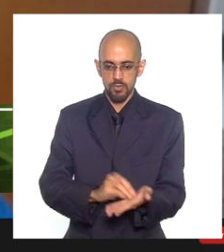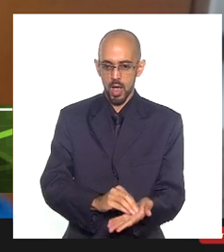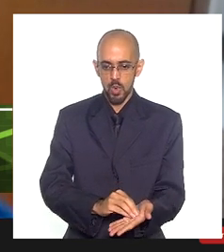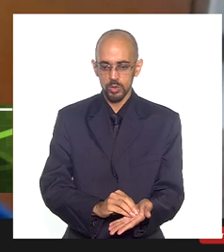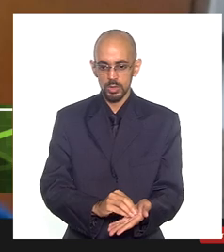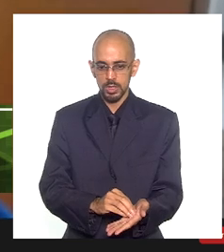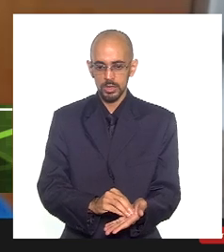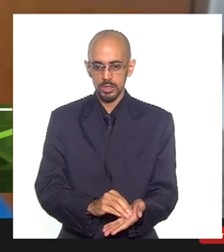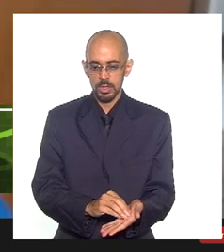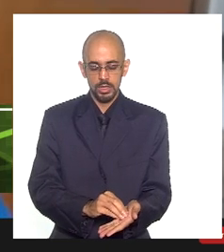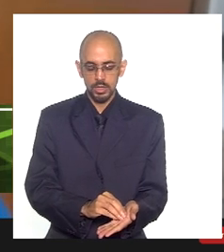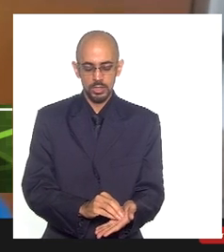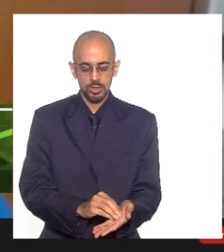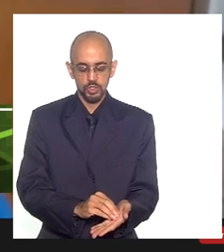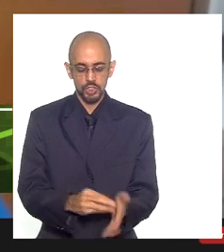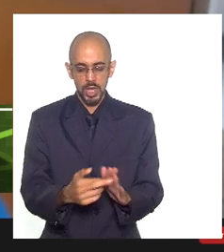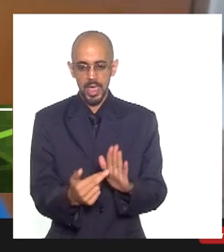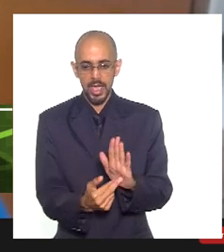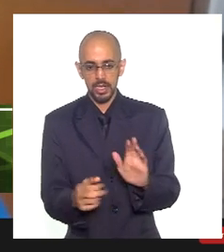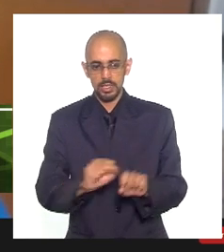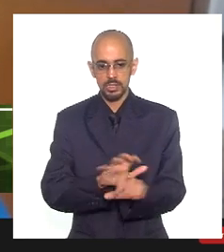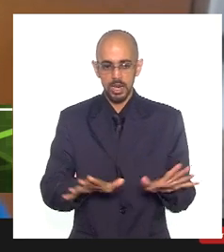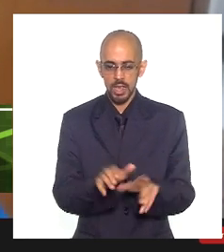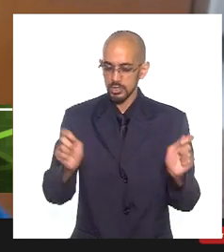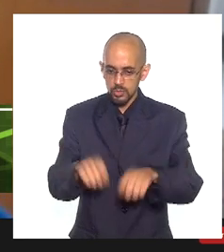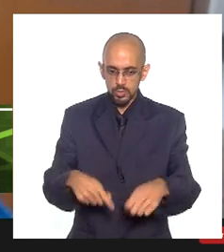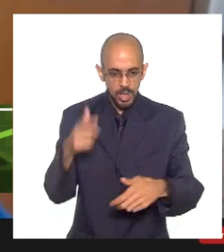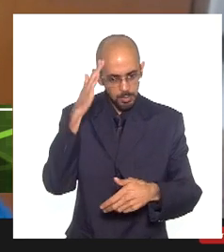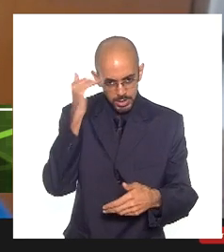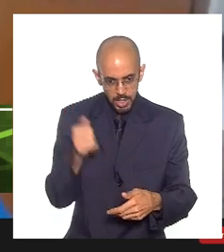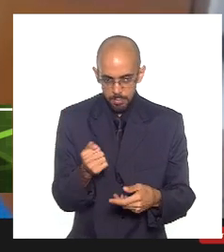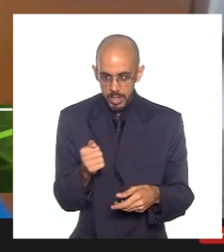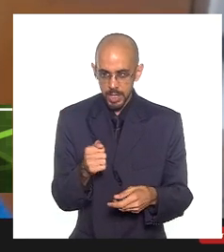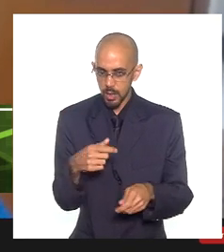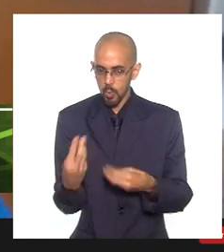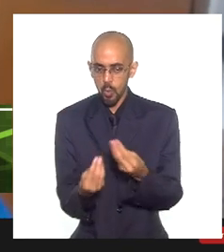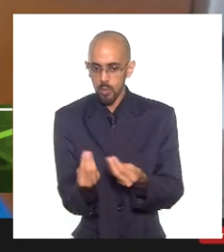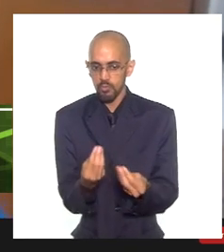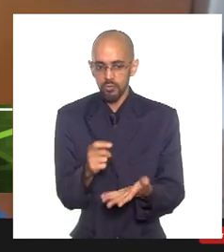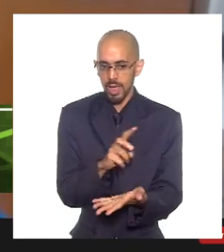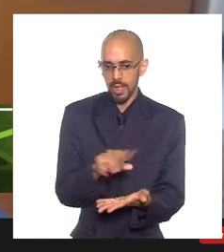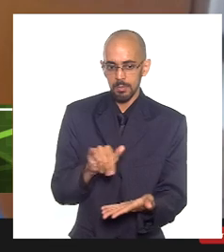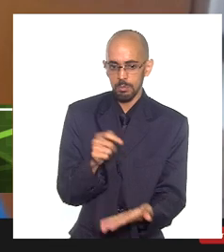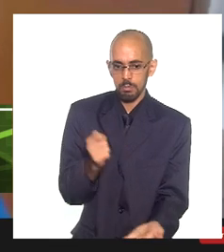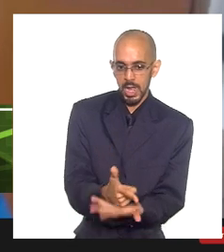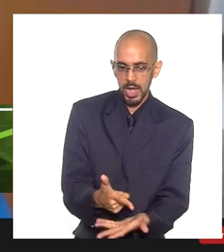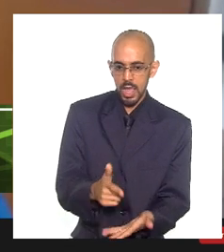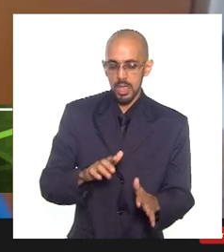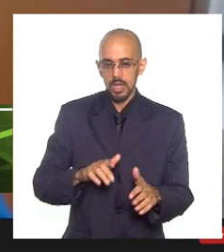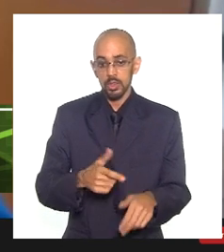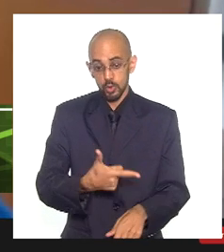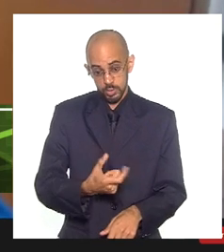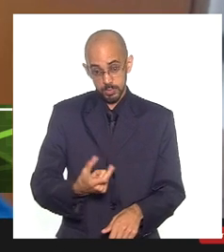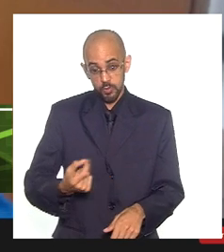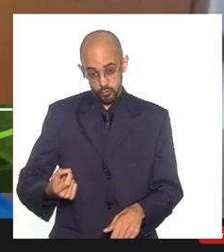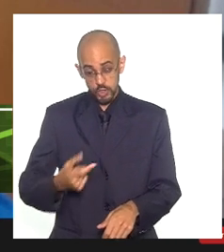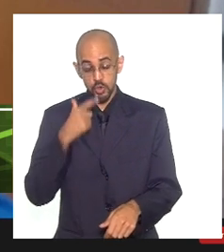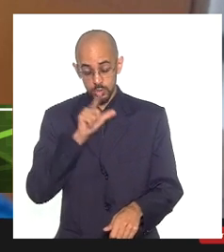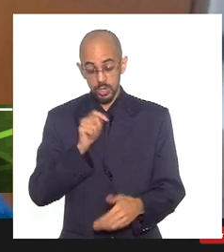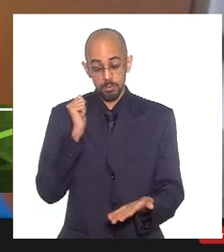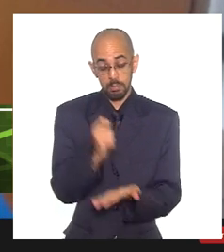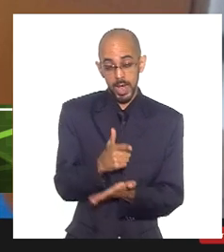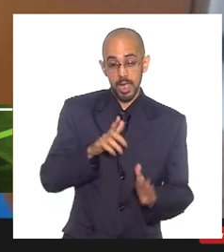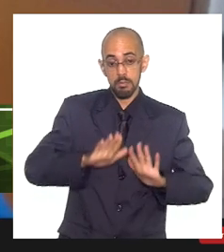e o que não será pago. Em 2020 foi tudo pago, mas nem sempre foi assim. É preciso